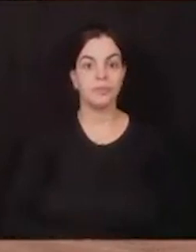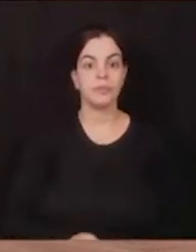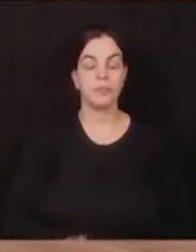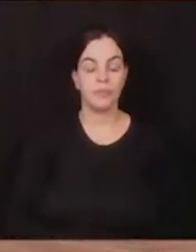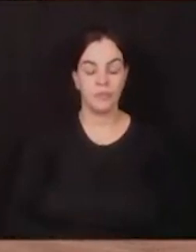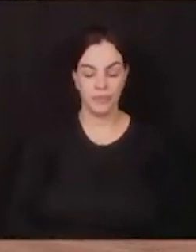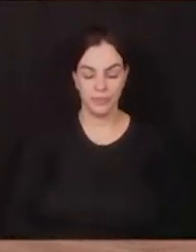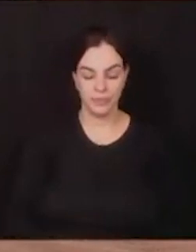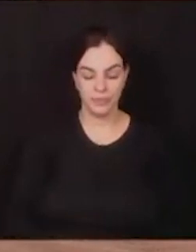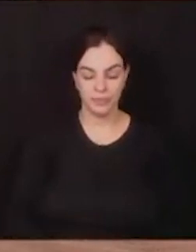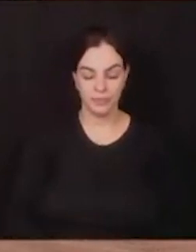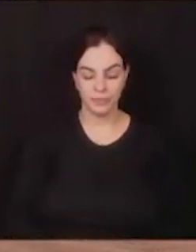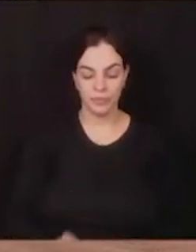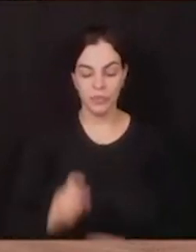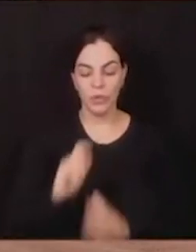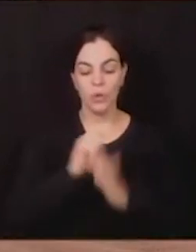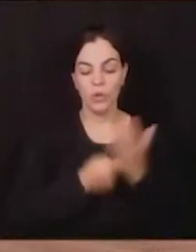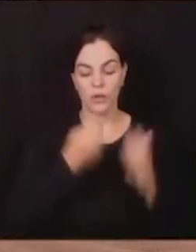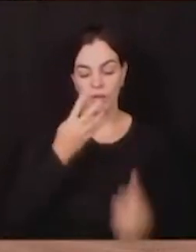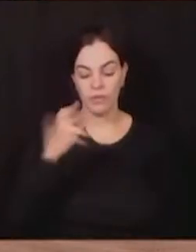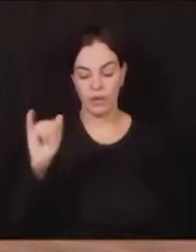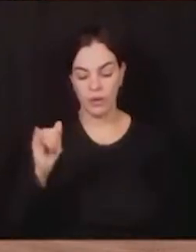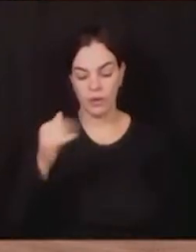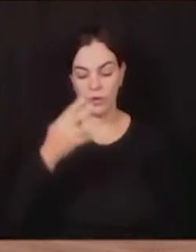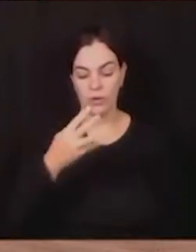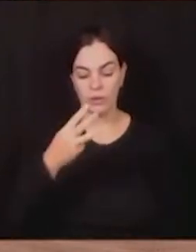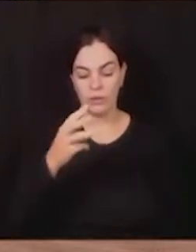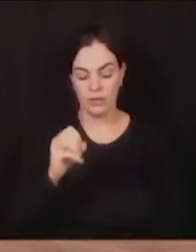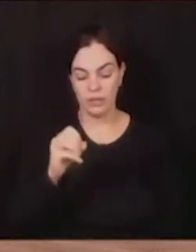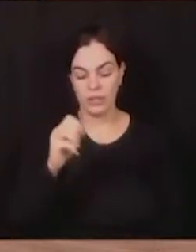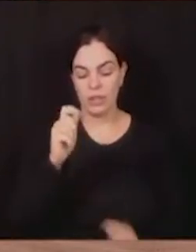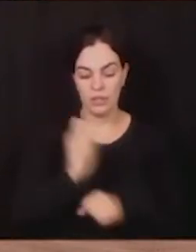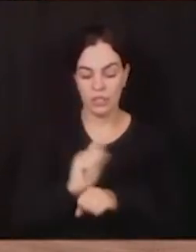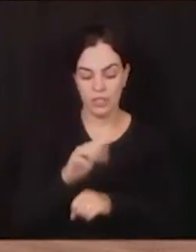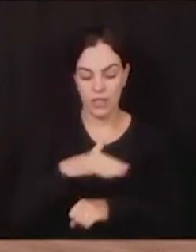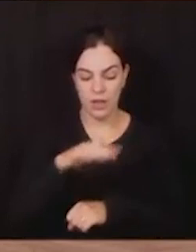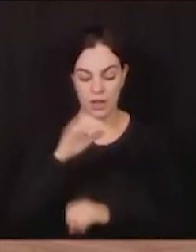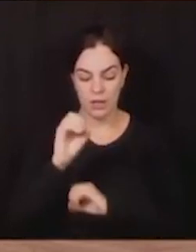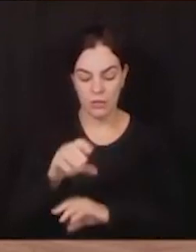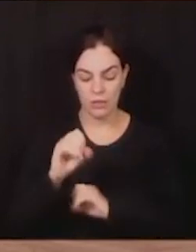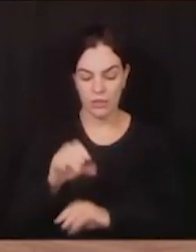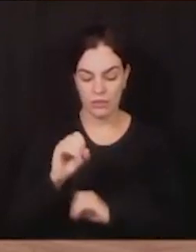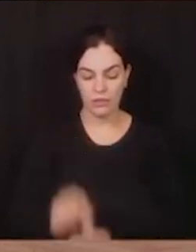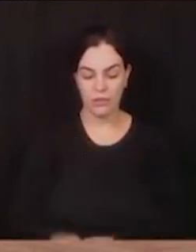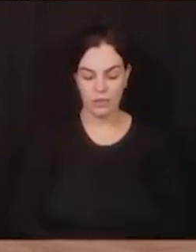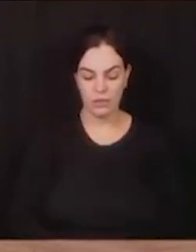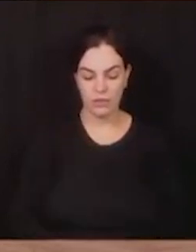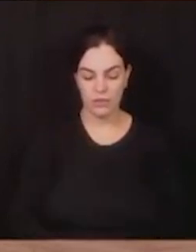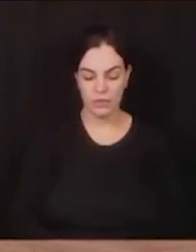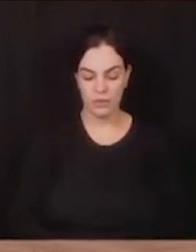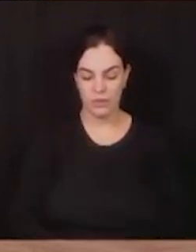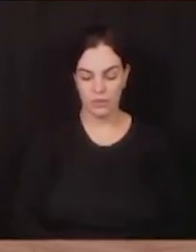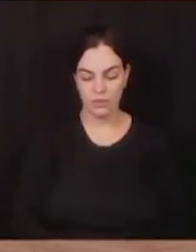de 430 agentes de apoio educacional, sendo 22 da lista de